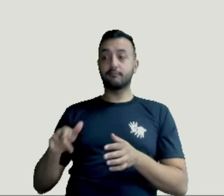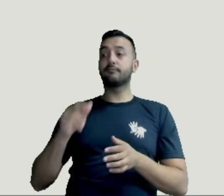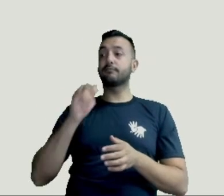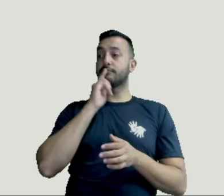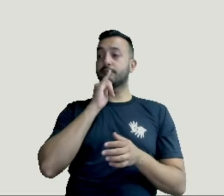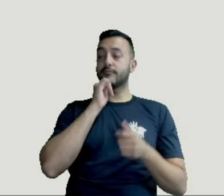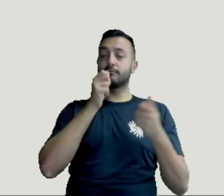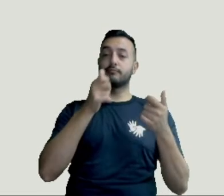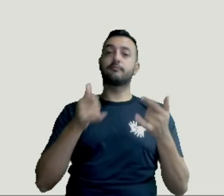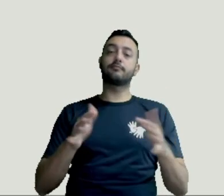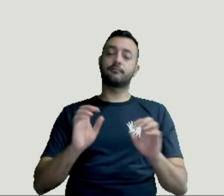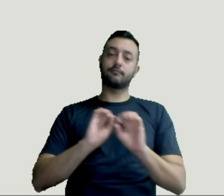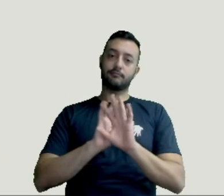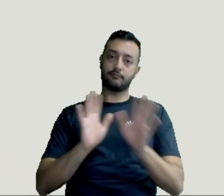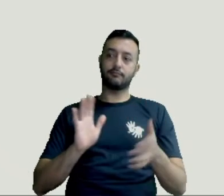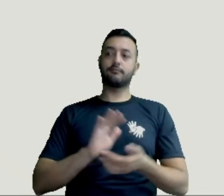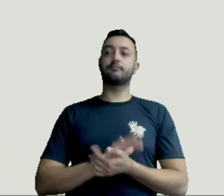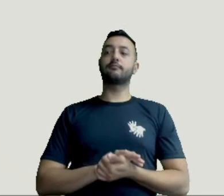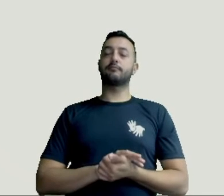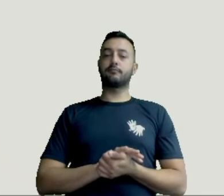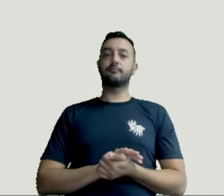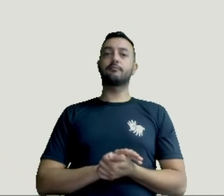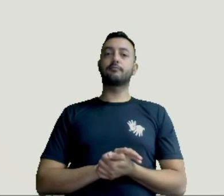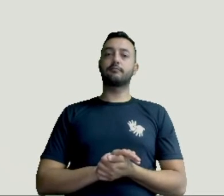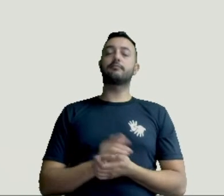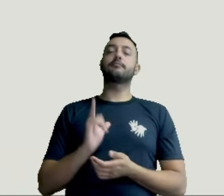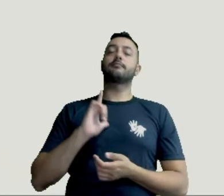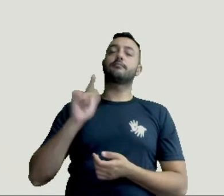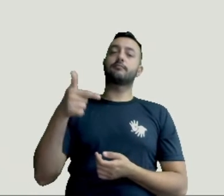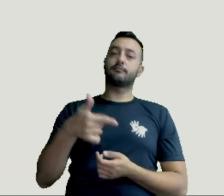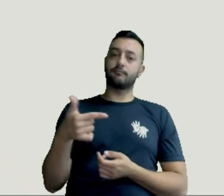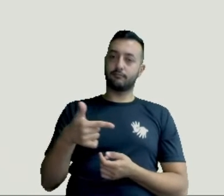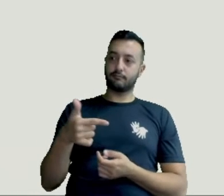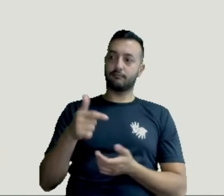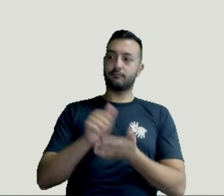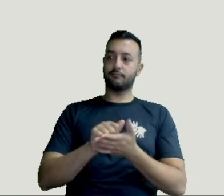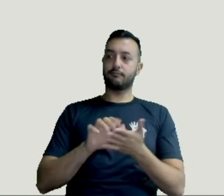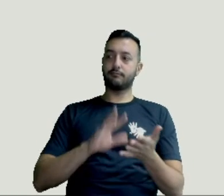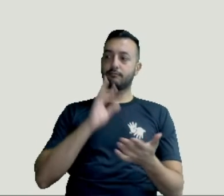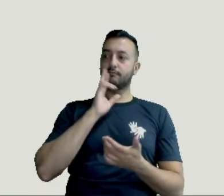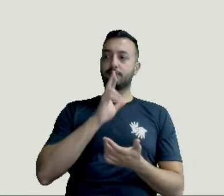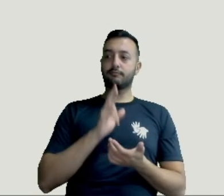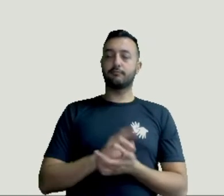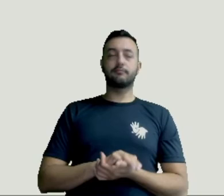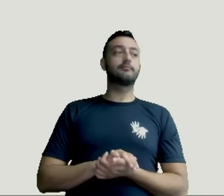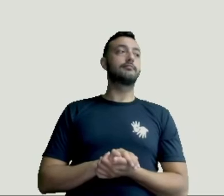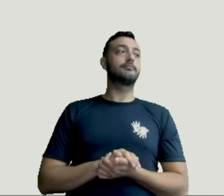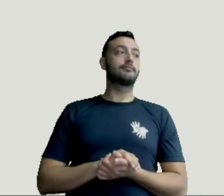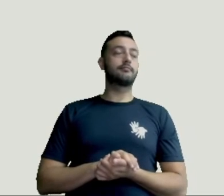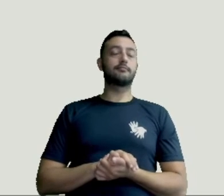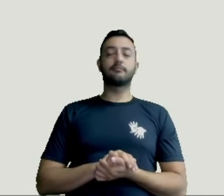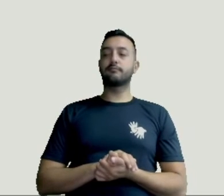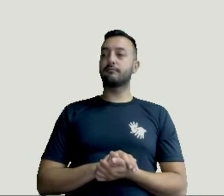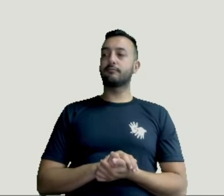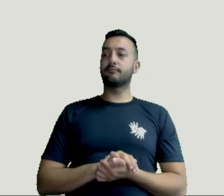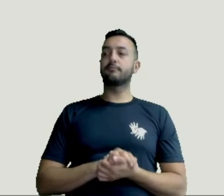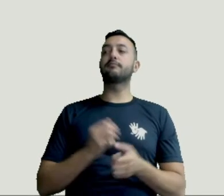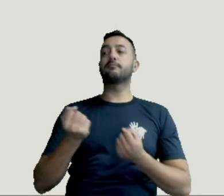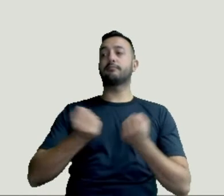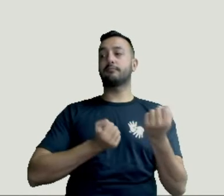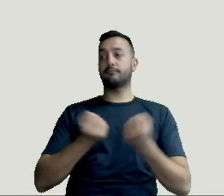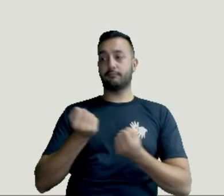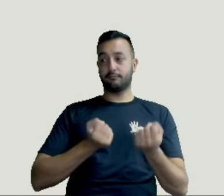ficar isso claro. Vamos lá. Tem aqui um segundo exercício. Bom? Diz assim, ó.